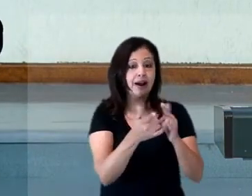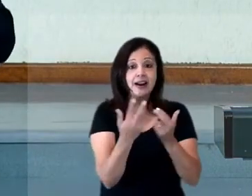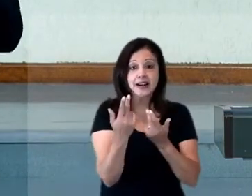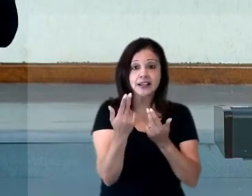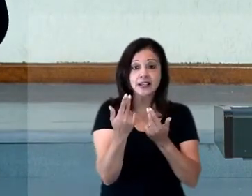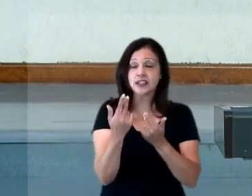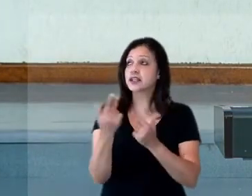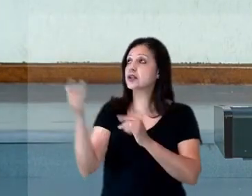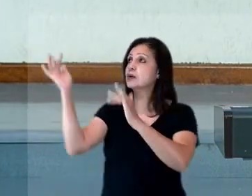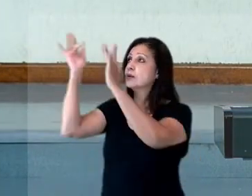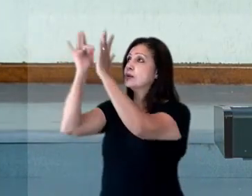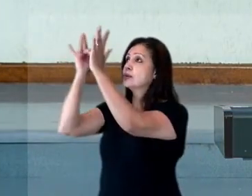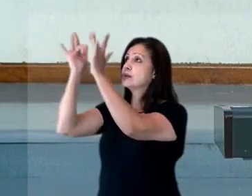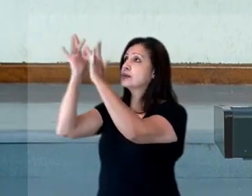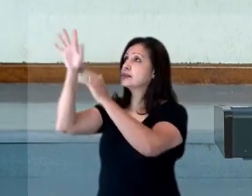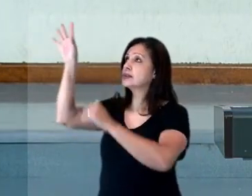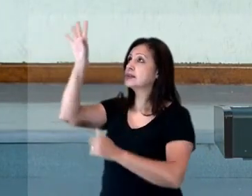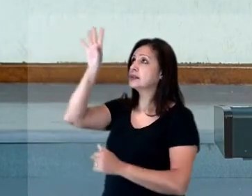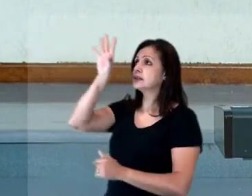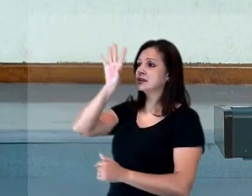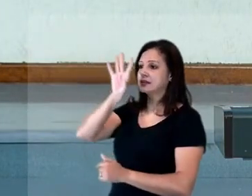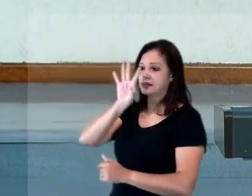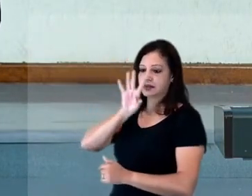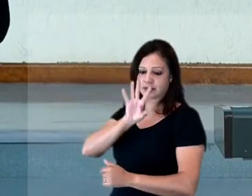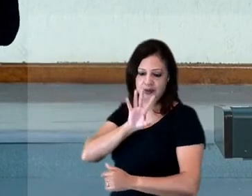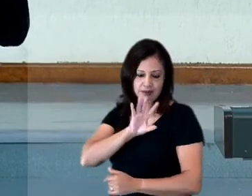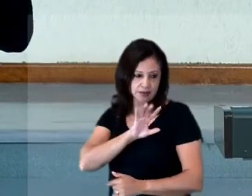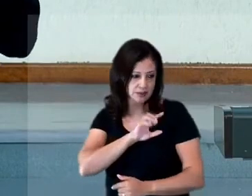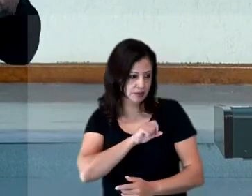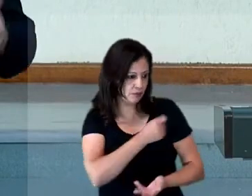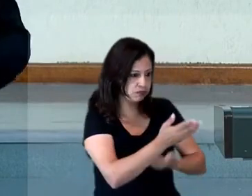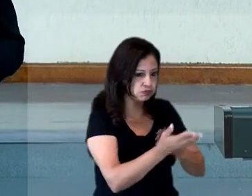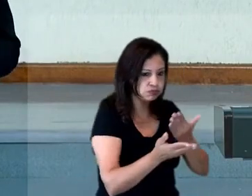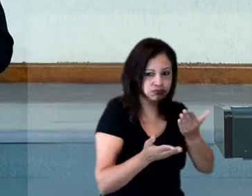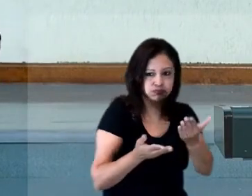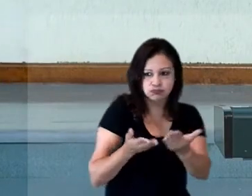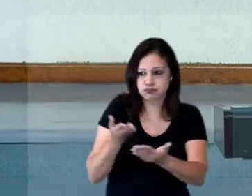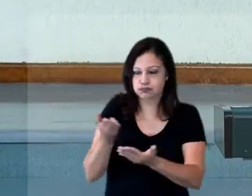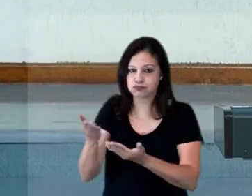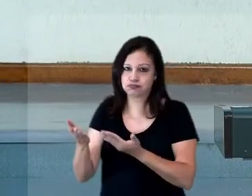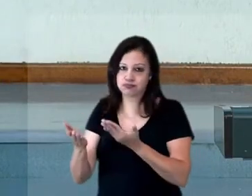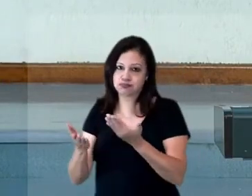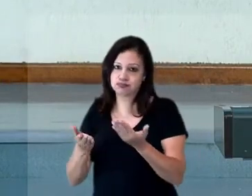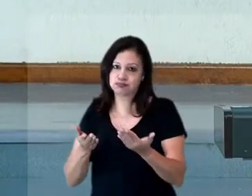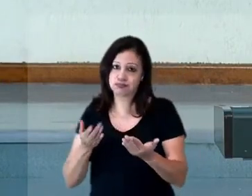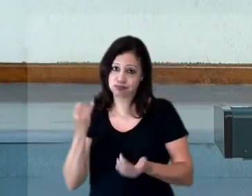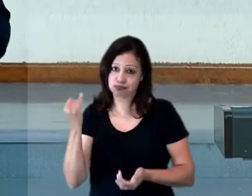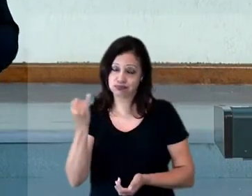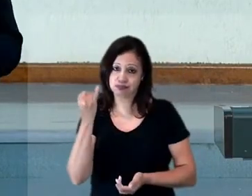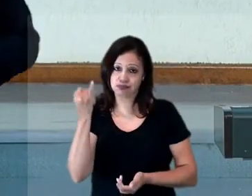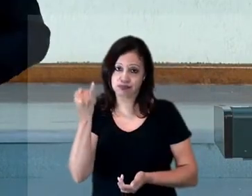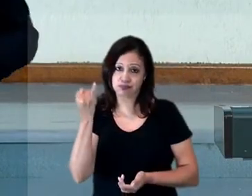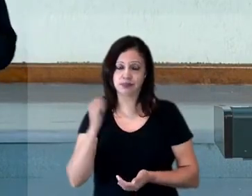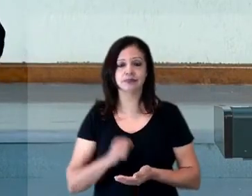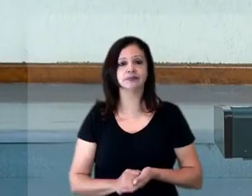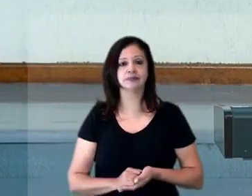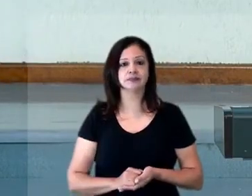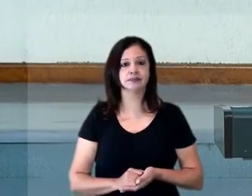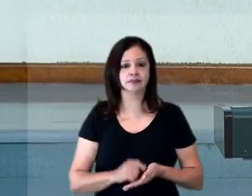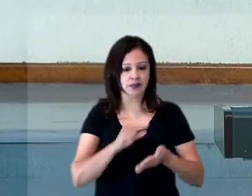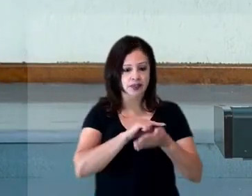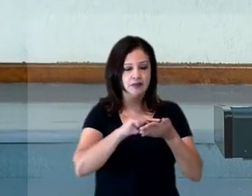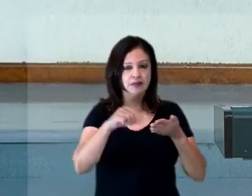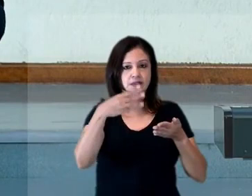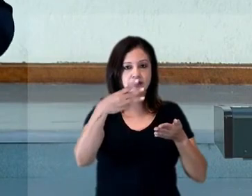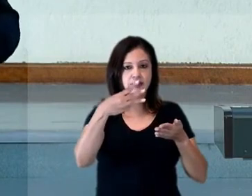amou. Amar uns aos outros, amar como o Senhor nos amou. O verso 34